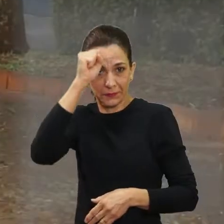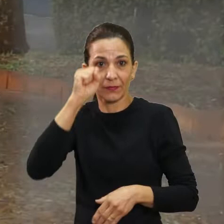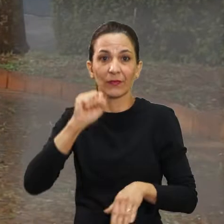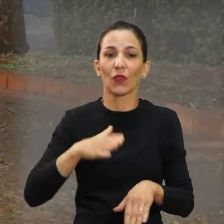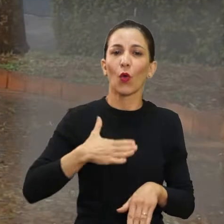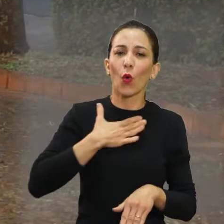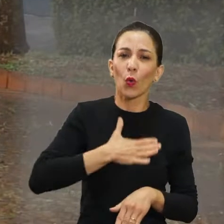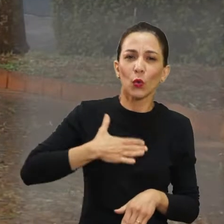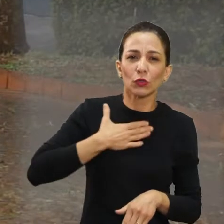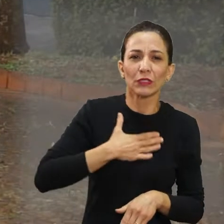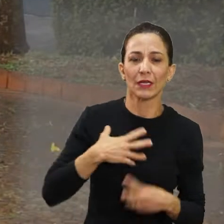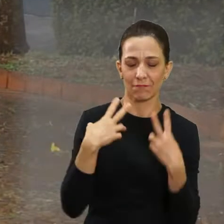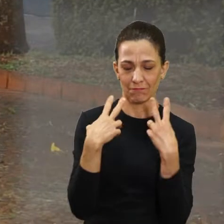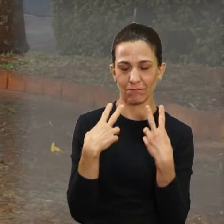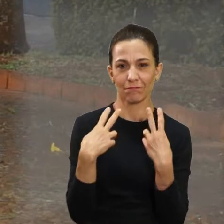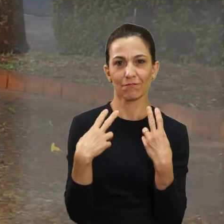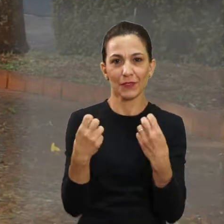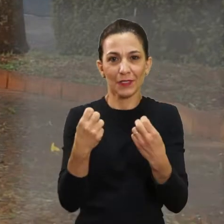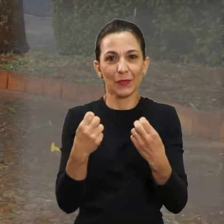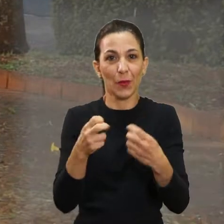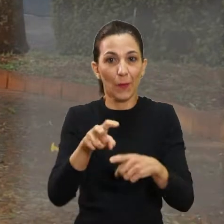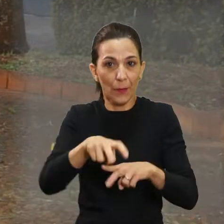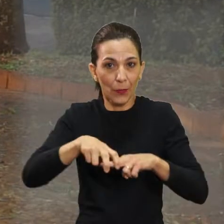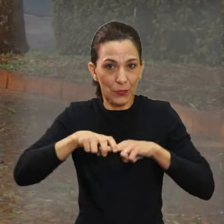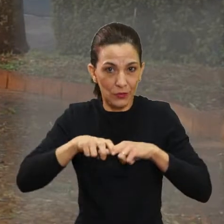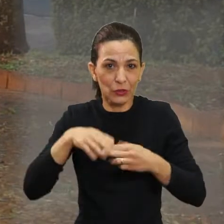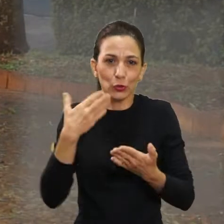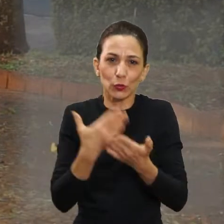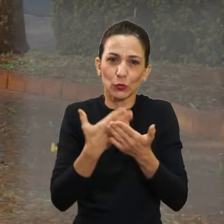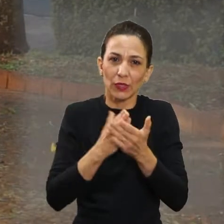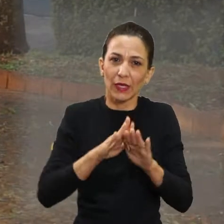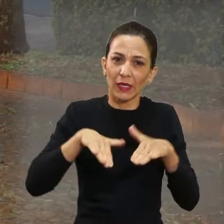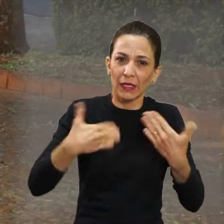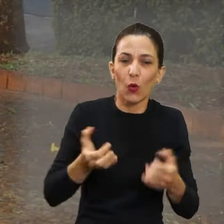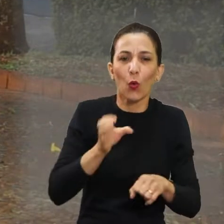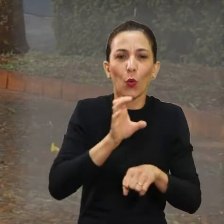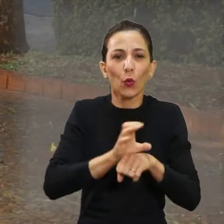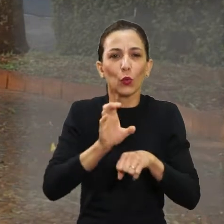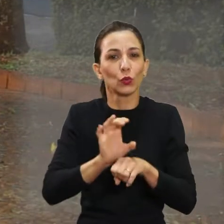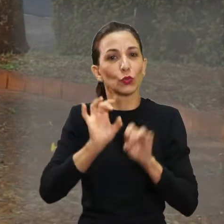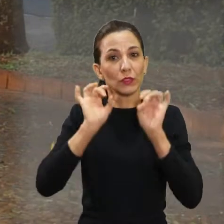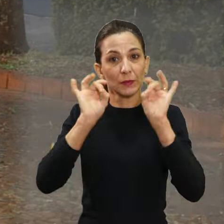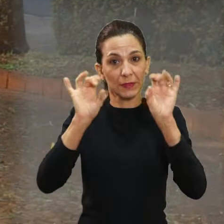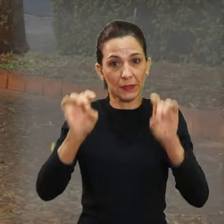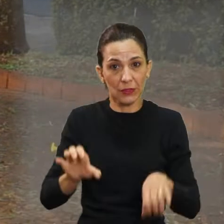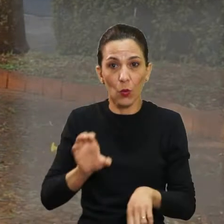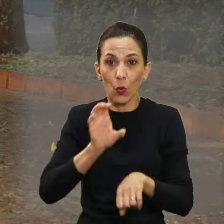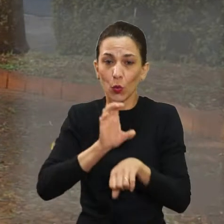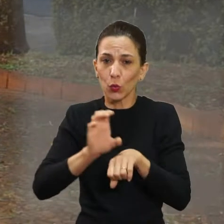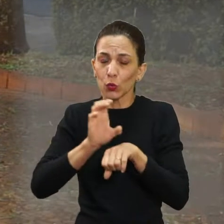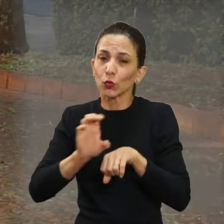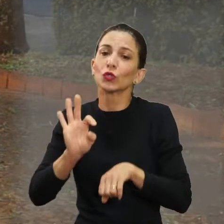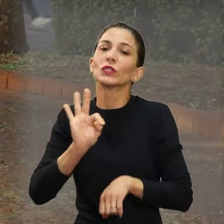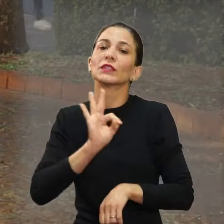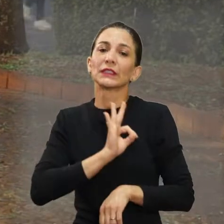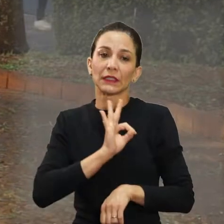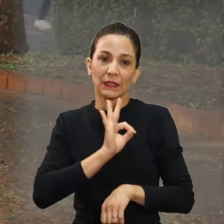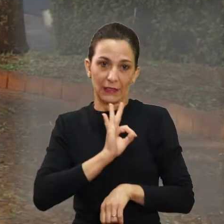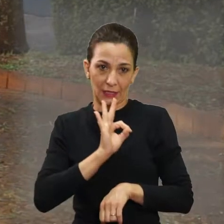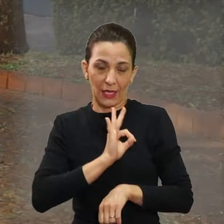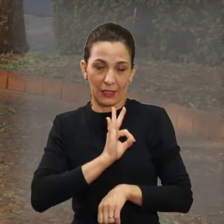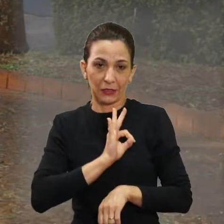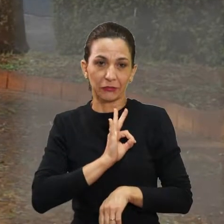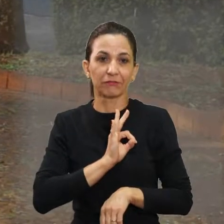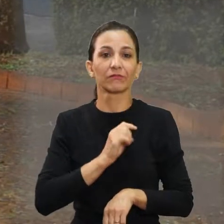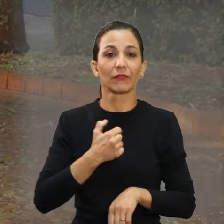gostar, percebi que eu gostava de entender e de aprender sobre isso. E aí eu quis estudar isso, aí eu fui atrás de estudar, eu fui fazer